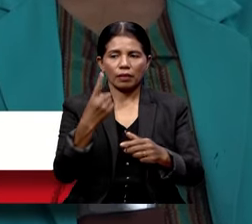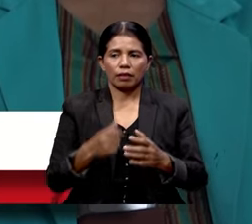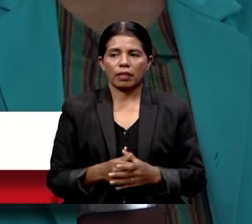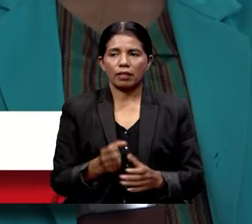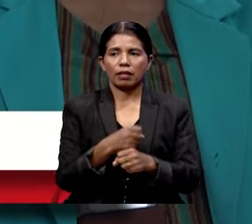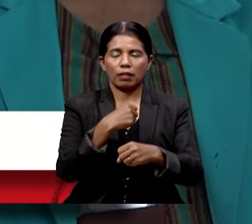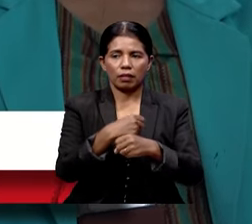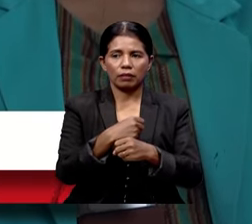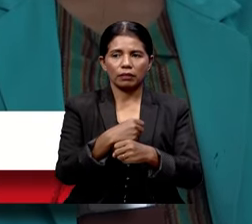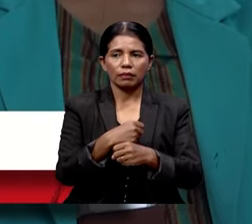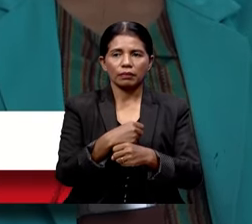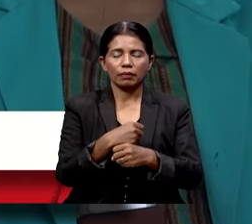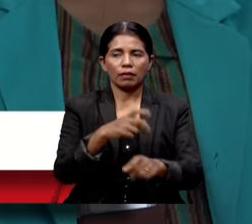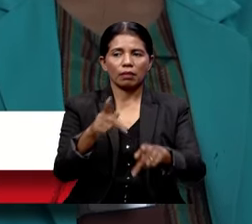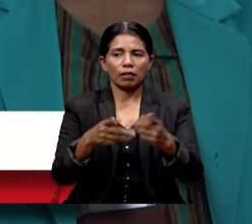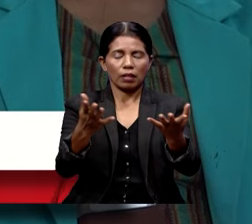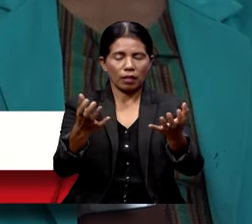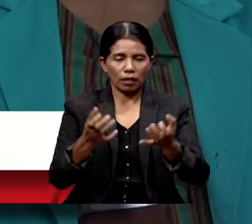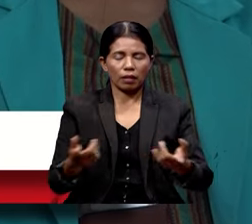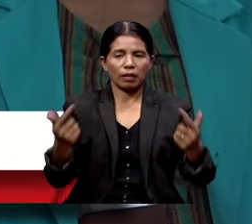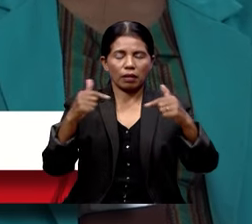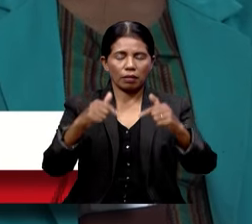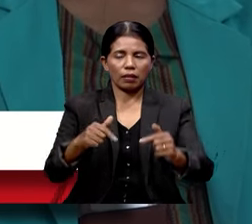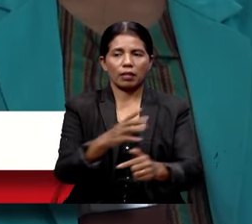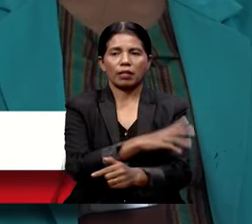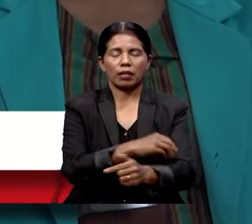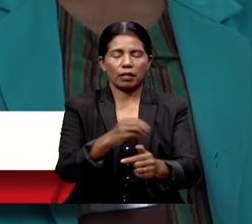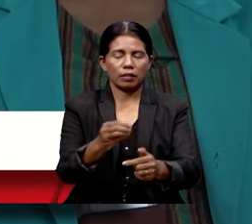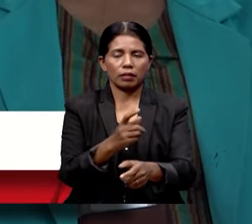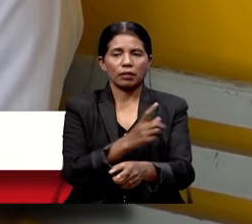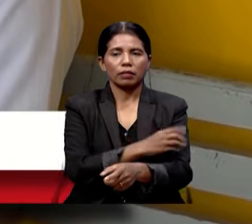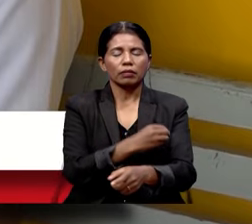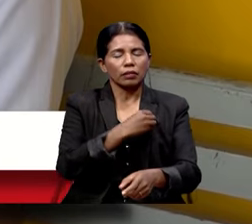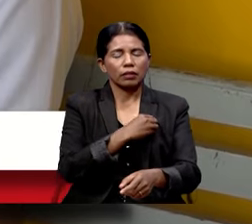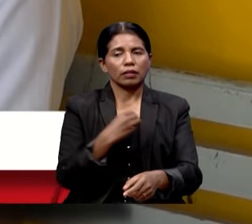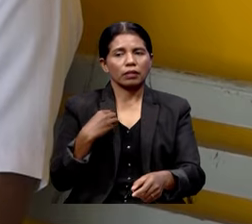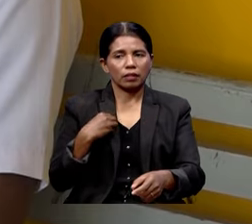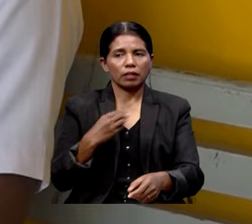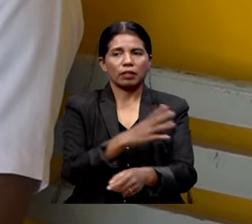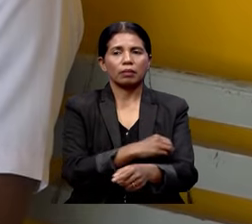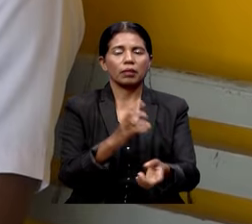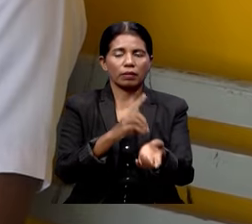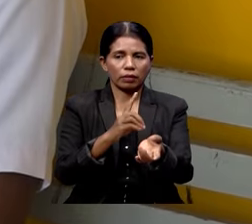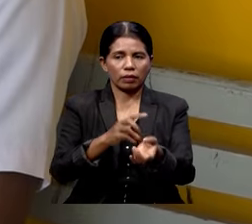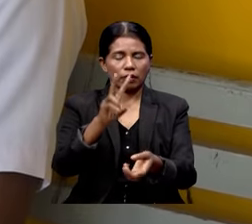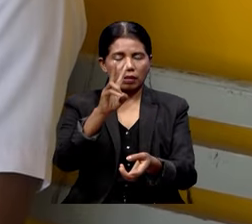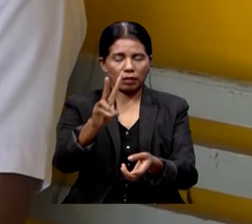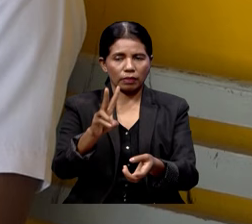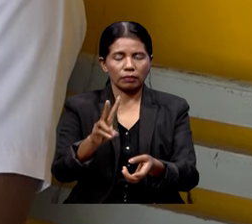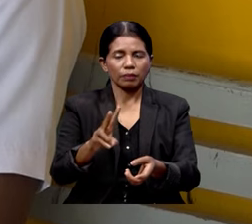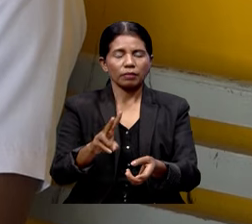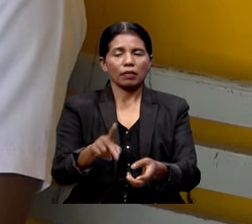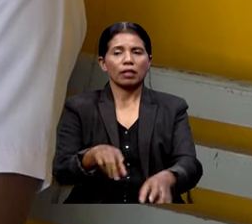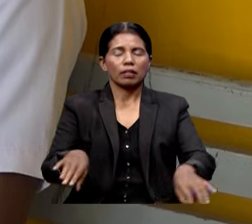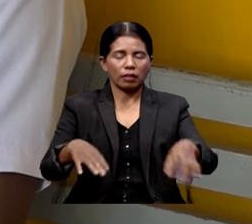halo emenbe makarak mai consulta ne ba Amin dator na irwane mos piketi ha hospital ne mos